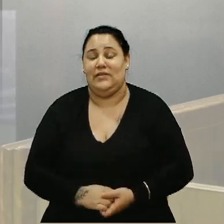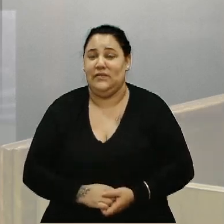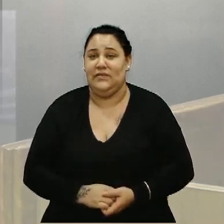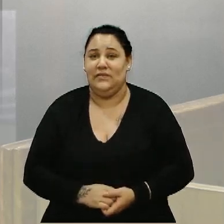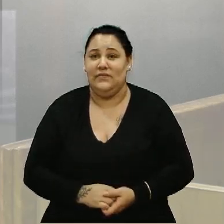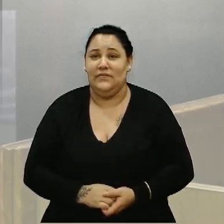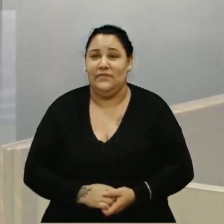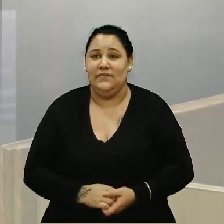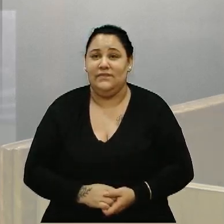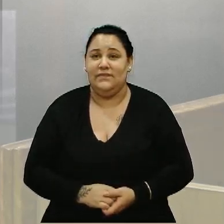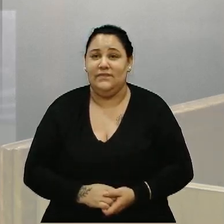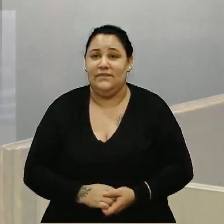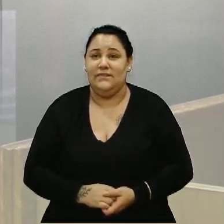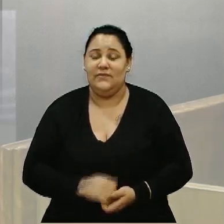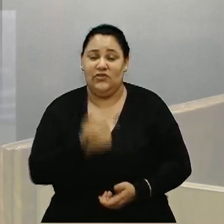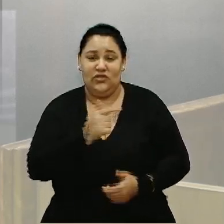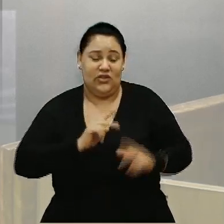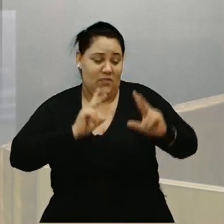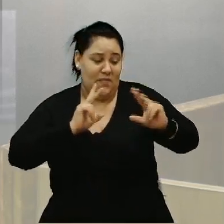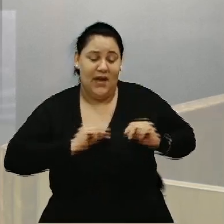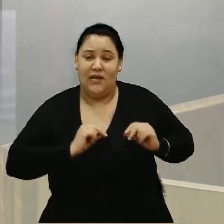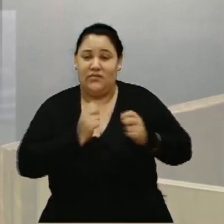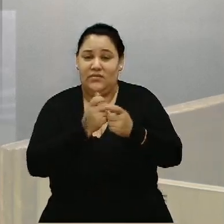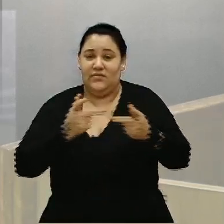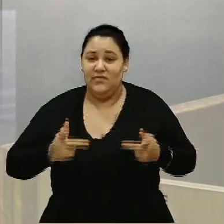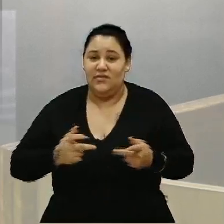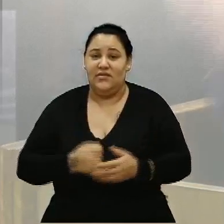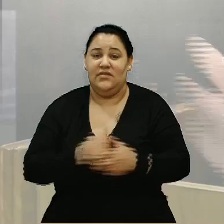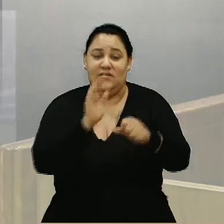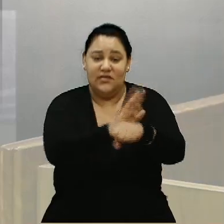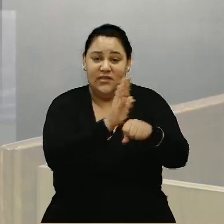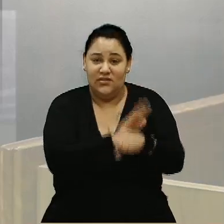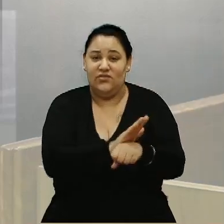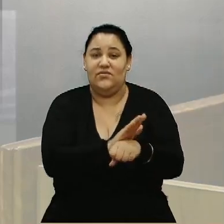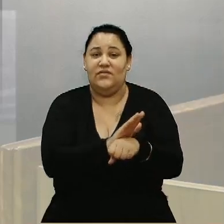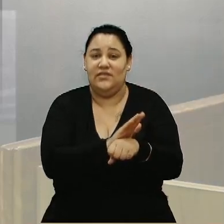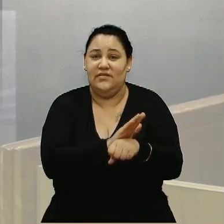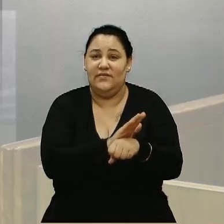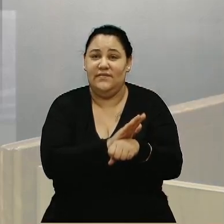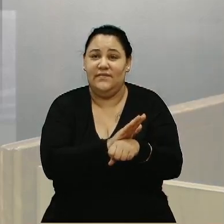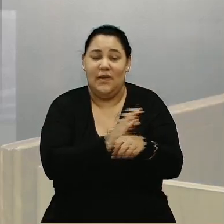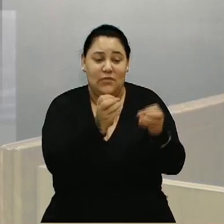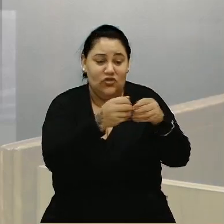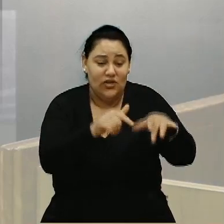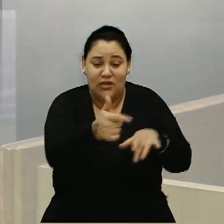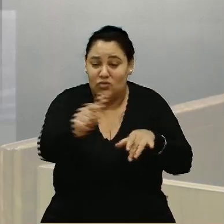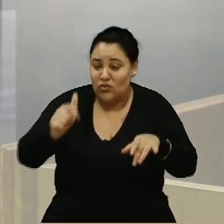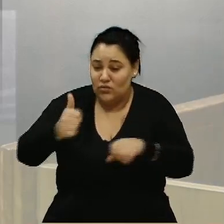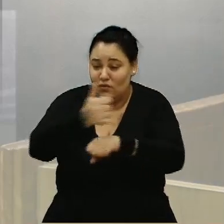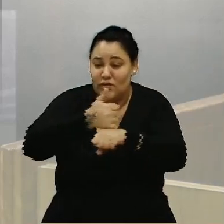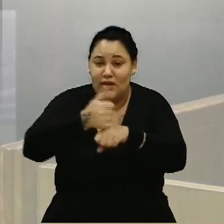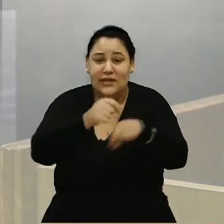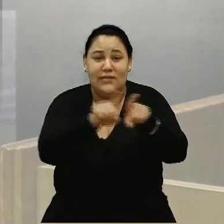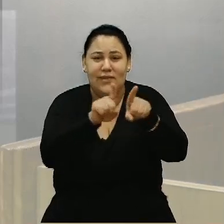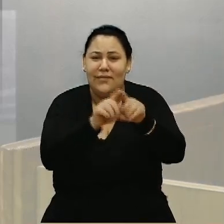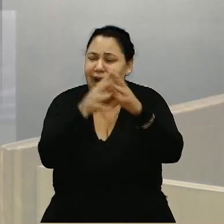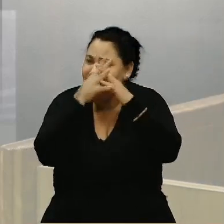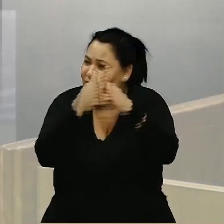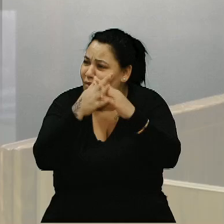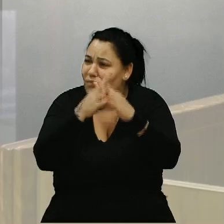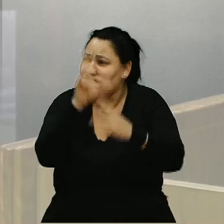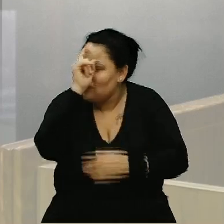Sem tirar o mérito dos climatóides, né, que ajudam a quebrar o resto dos agricultores. É complicado,